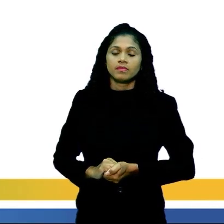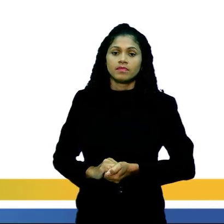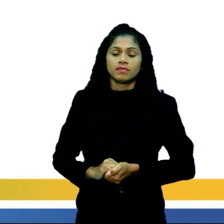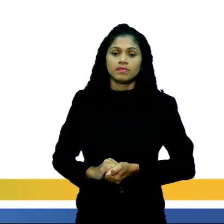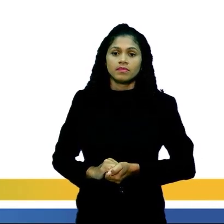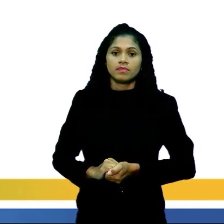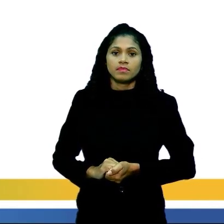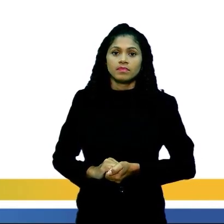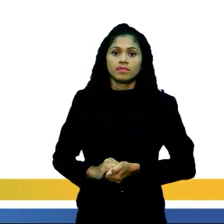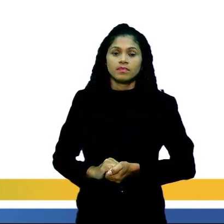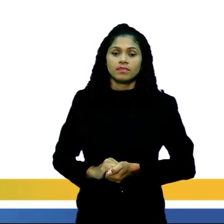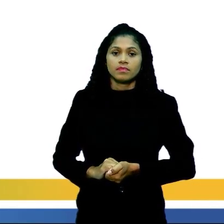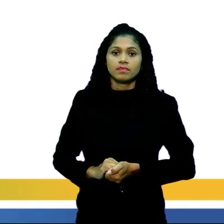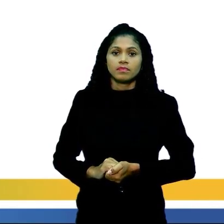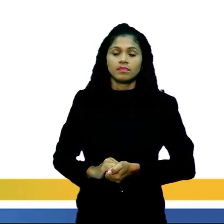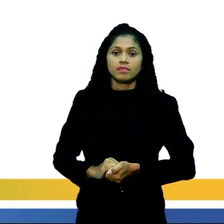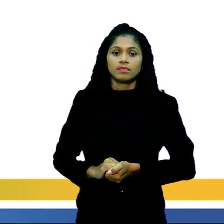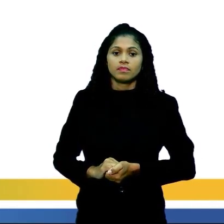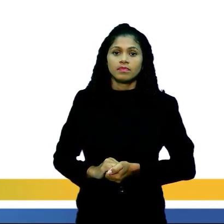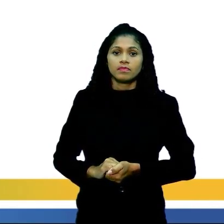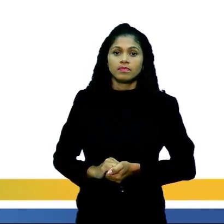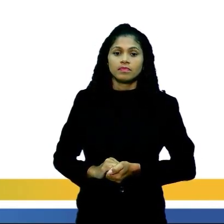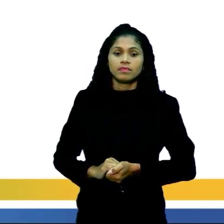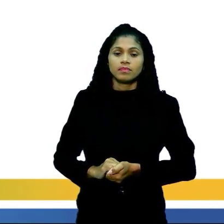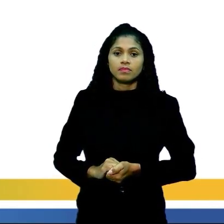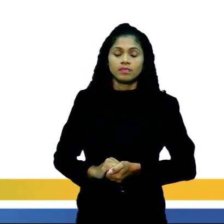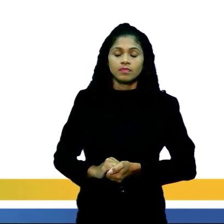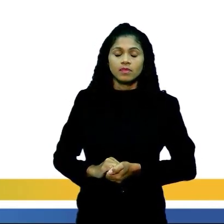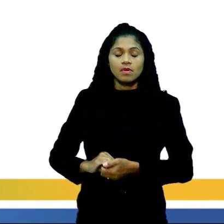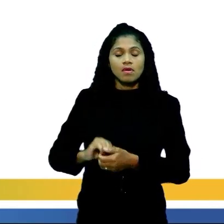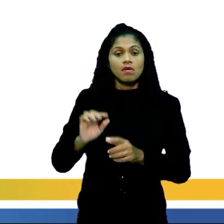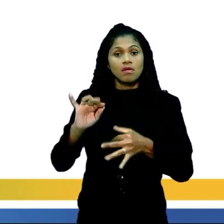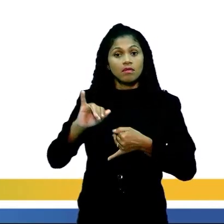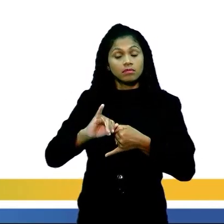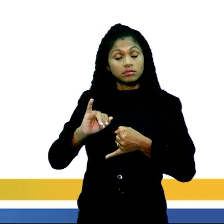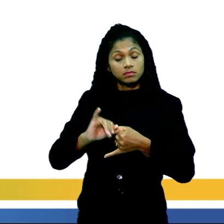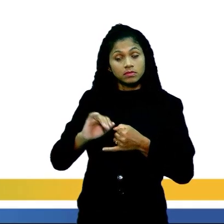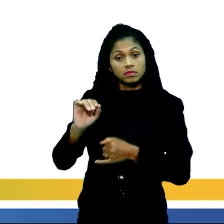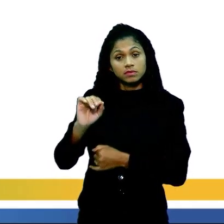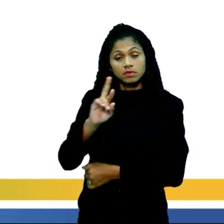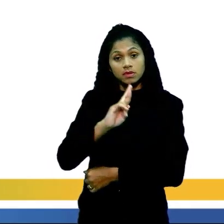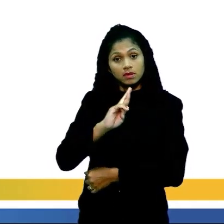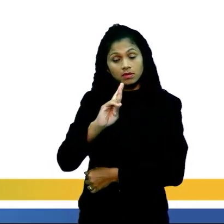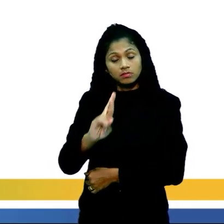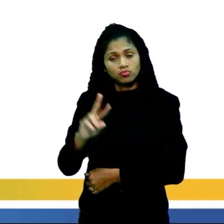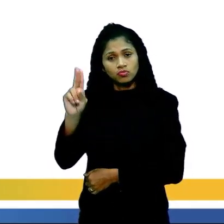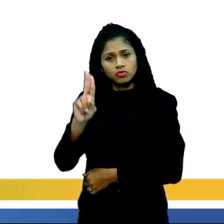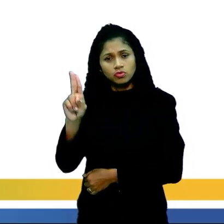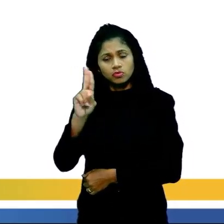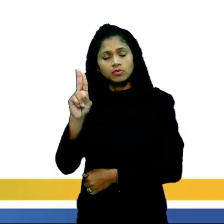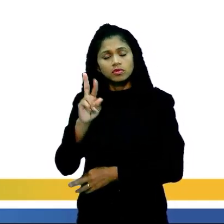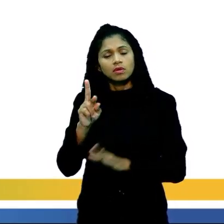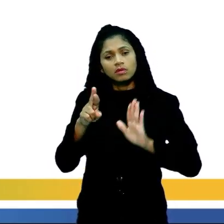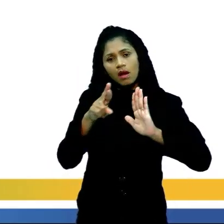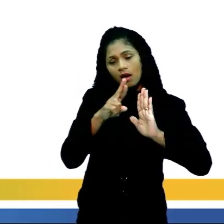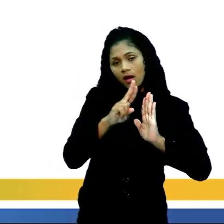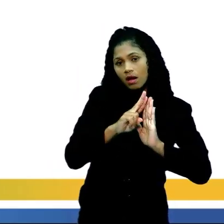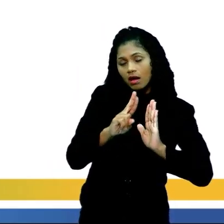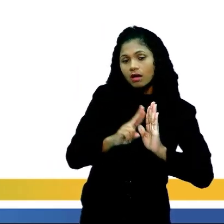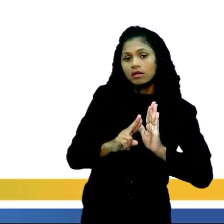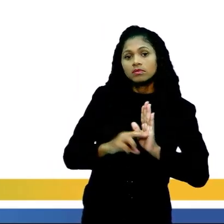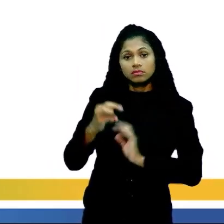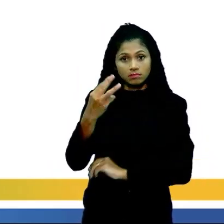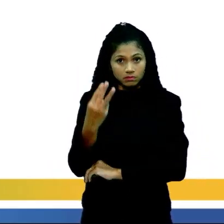Vamos fazer essa resposta usando uma regra de 3 básica, né? Uma regra de 3 simples,